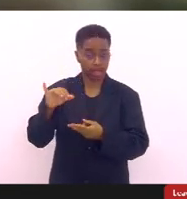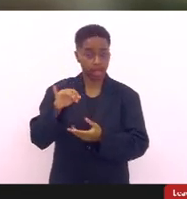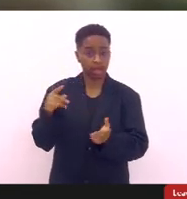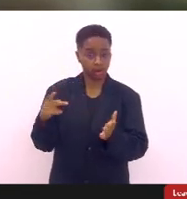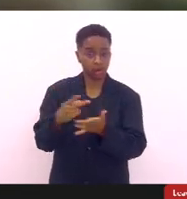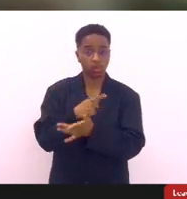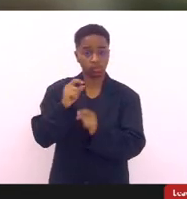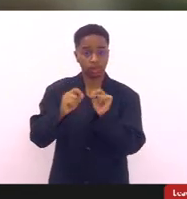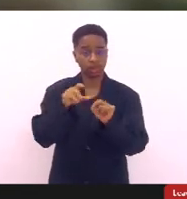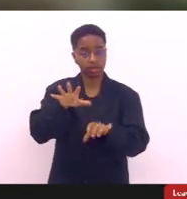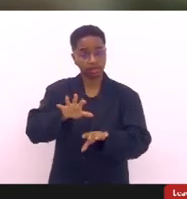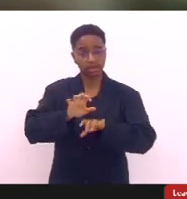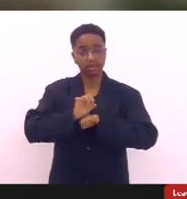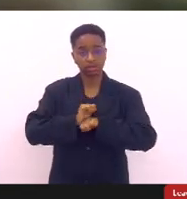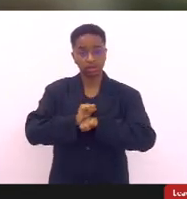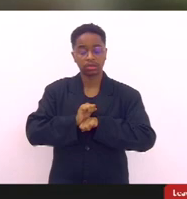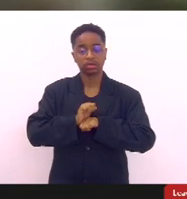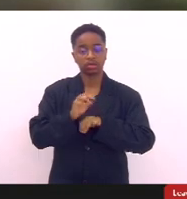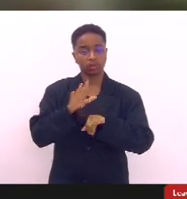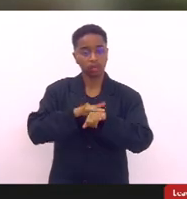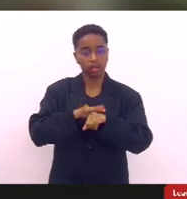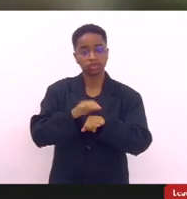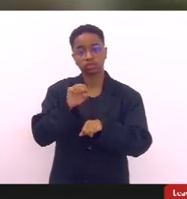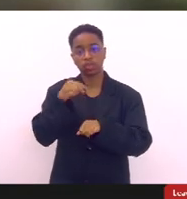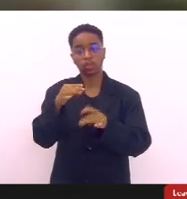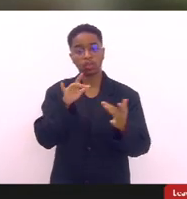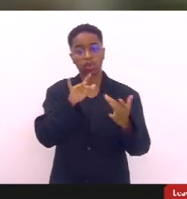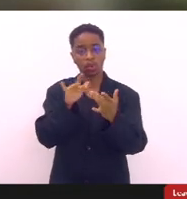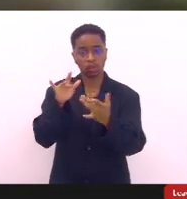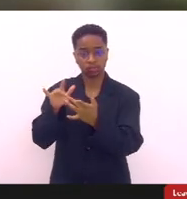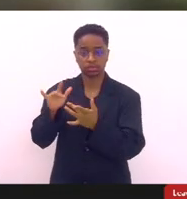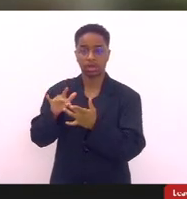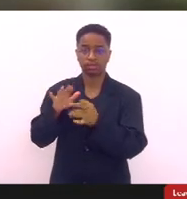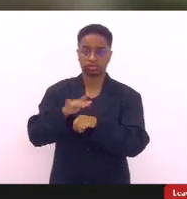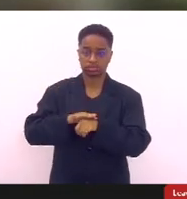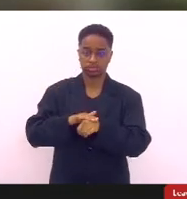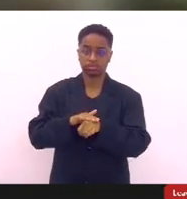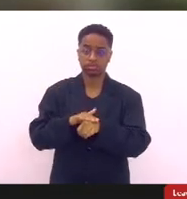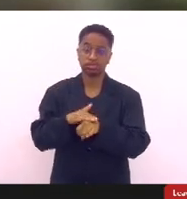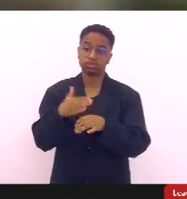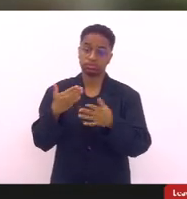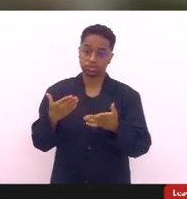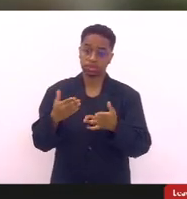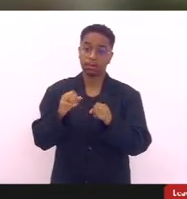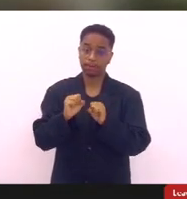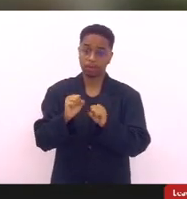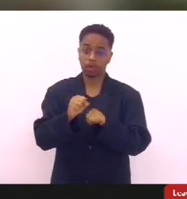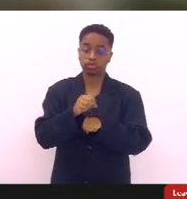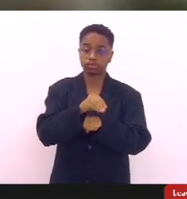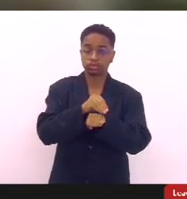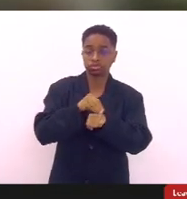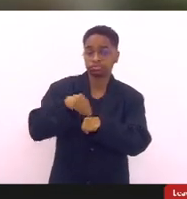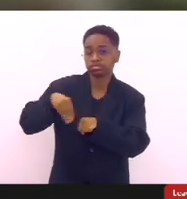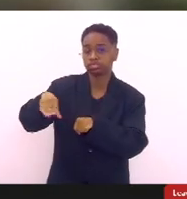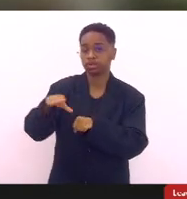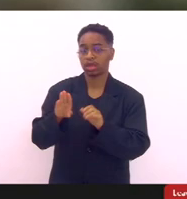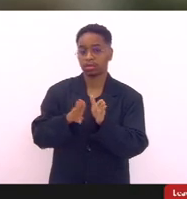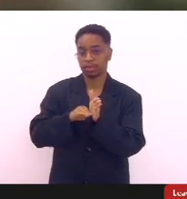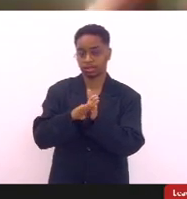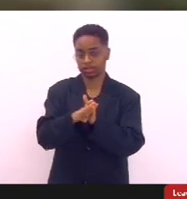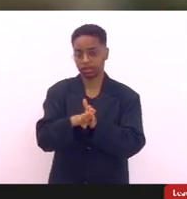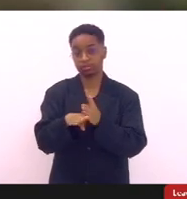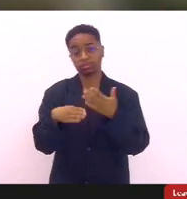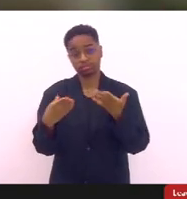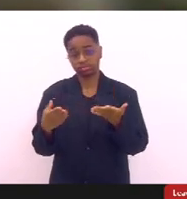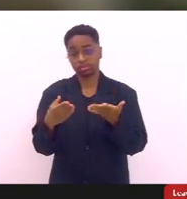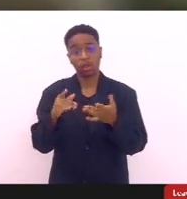ter tuberculose ou a ter contato com bacilo, ou seja, ser um portador de tuberculose latente. Está